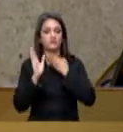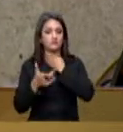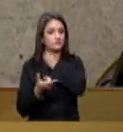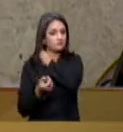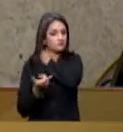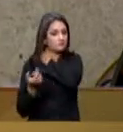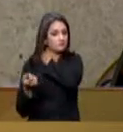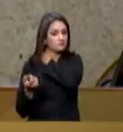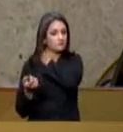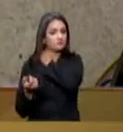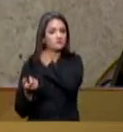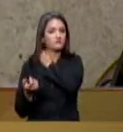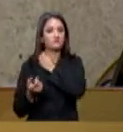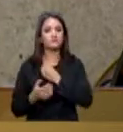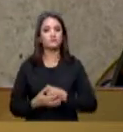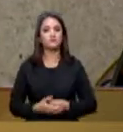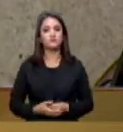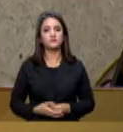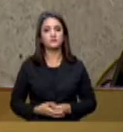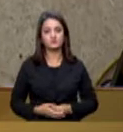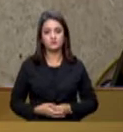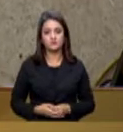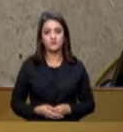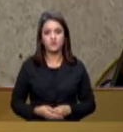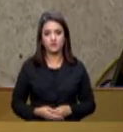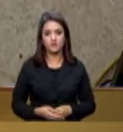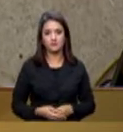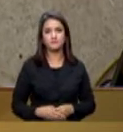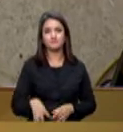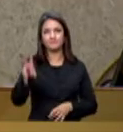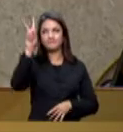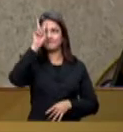14.026/2020. A reconstrução histórica, que